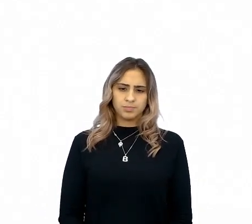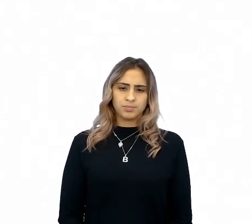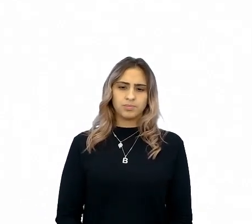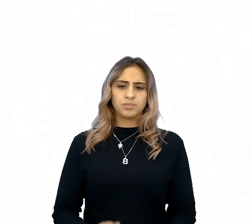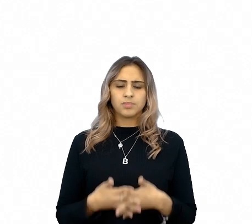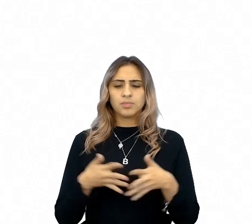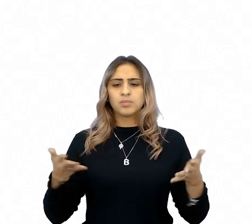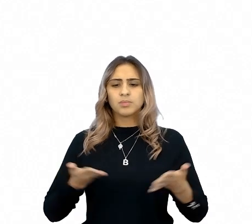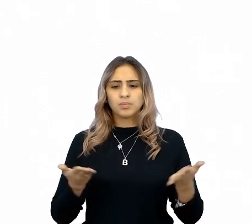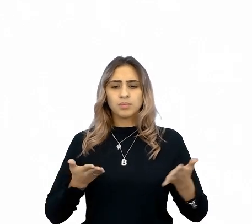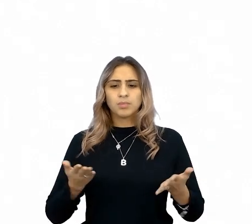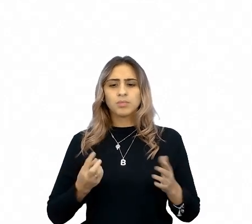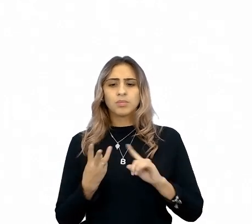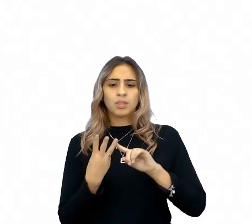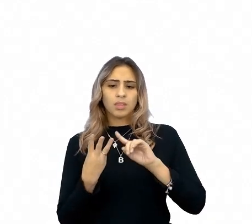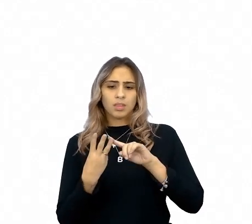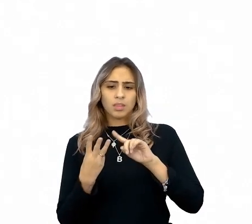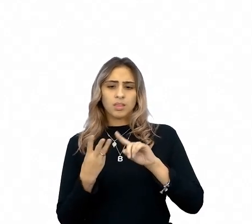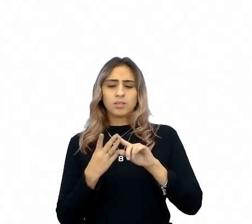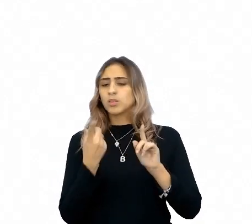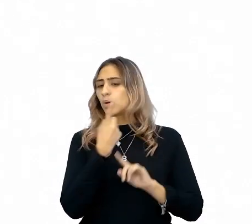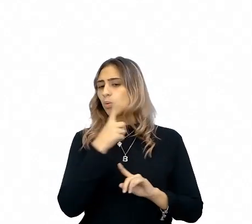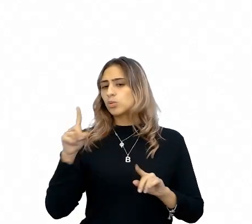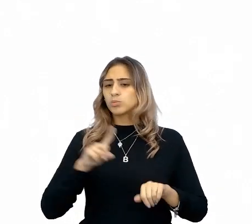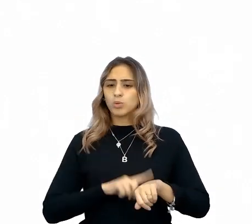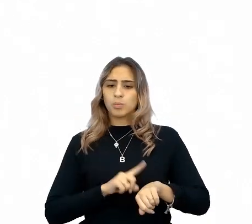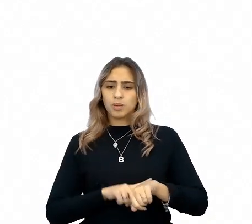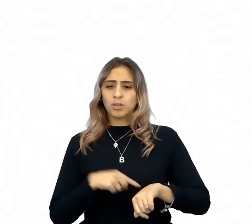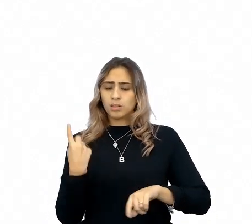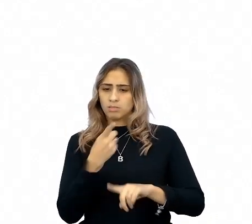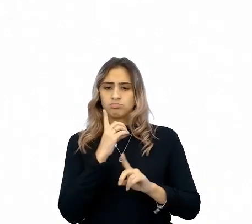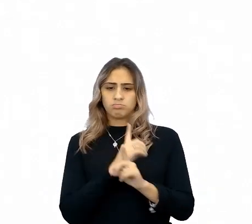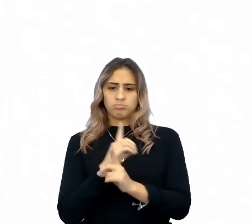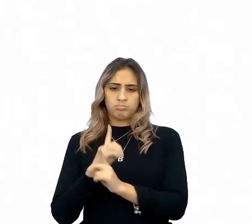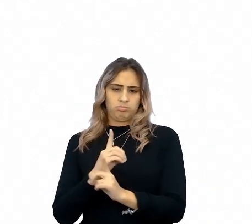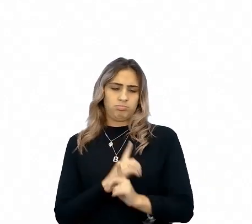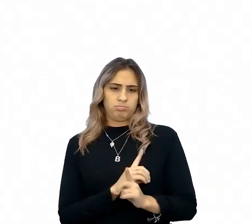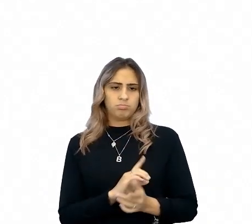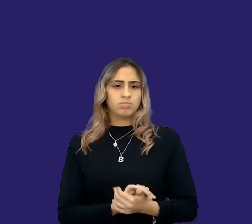nos encaminhar para o terceiro e último momento desse encontro.